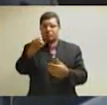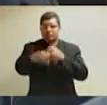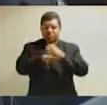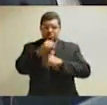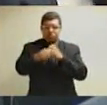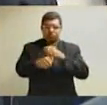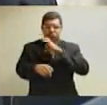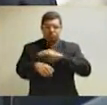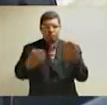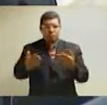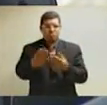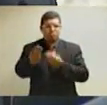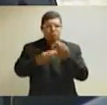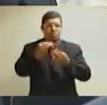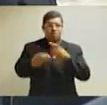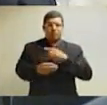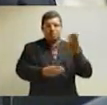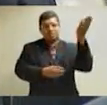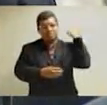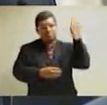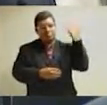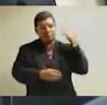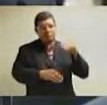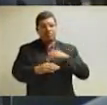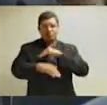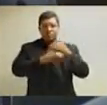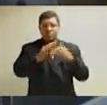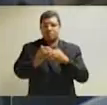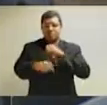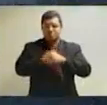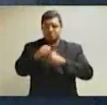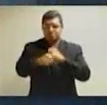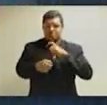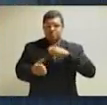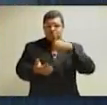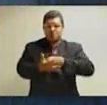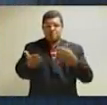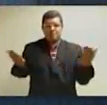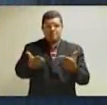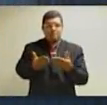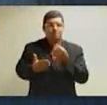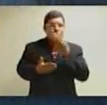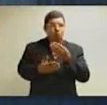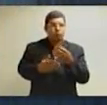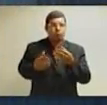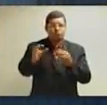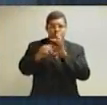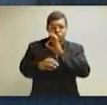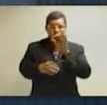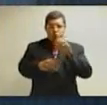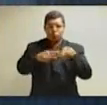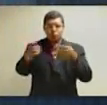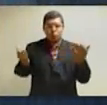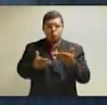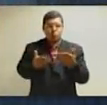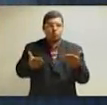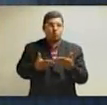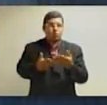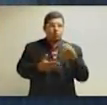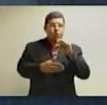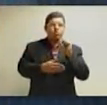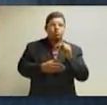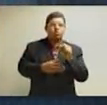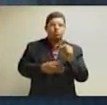sem reajuste, como tinha no passado. Todo ano tem a garantia de reajuste. O percentual desse reajuste vai